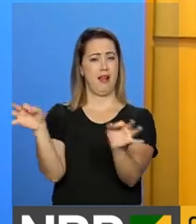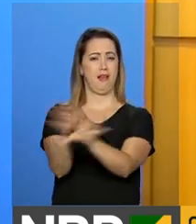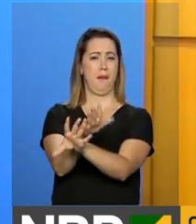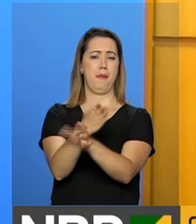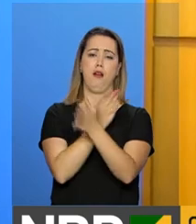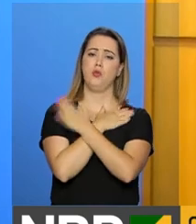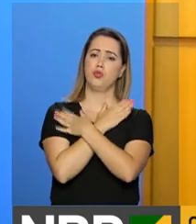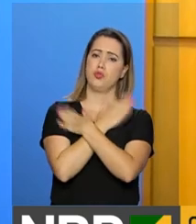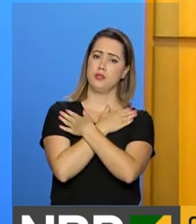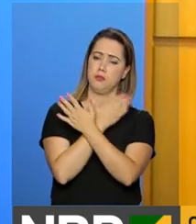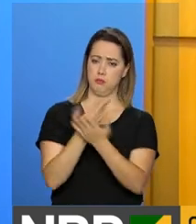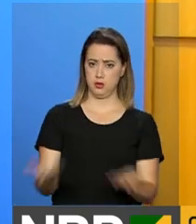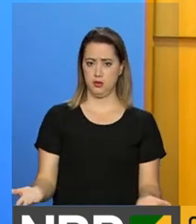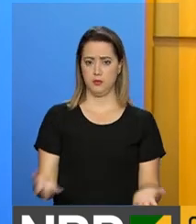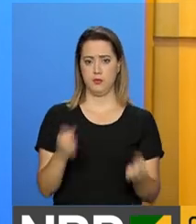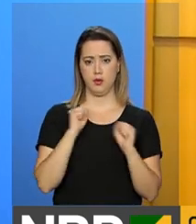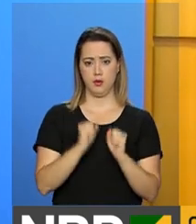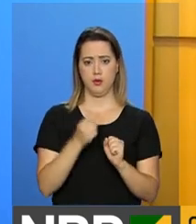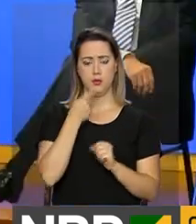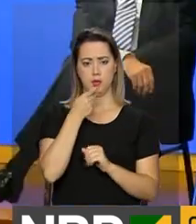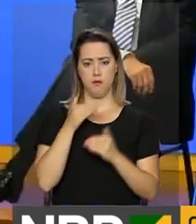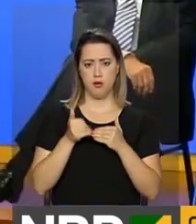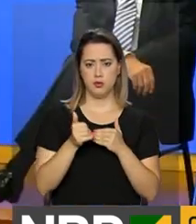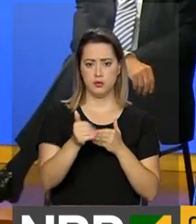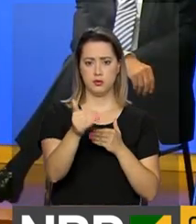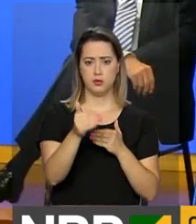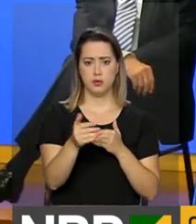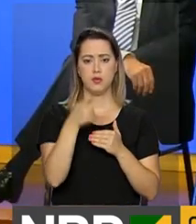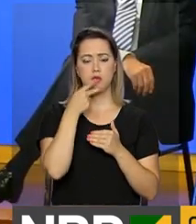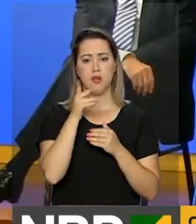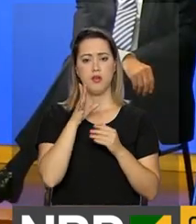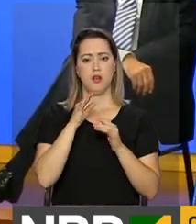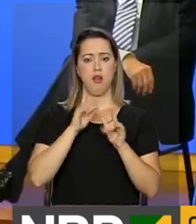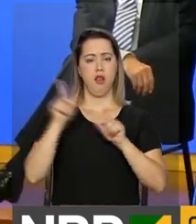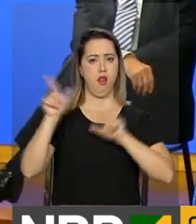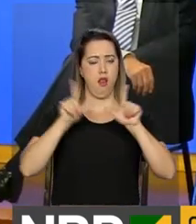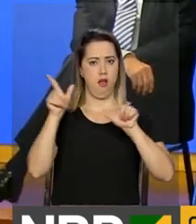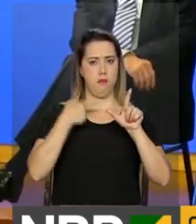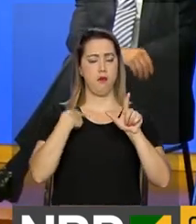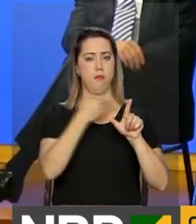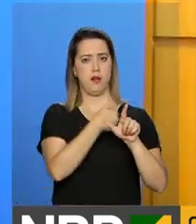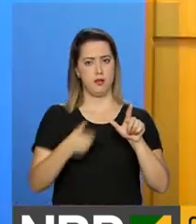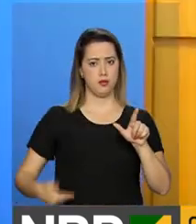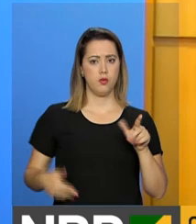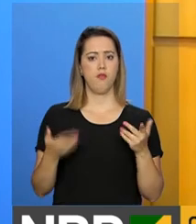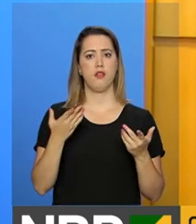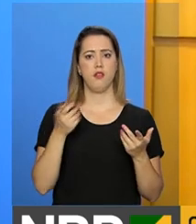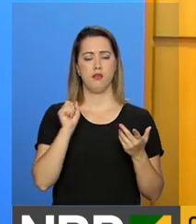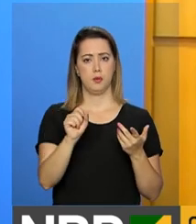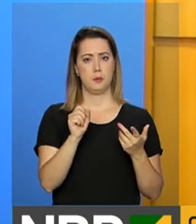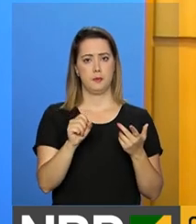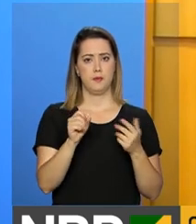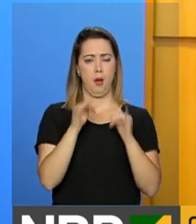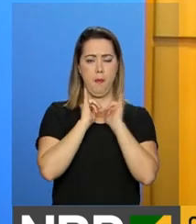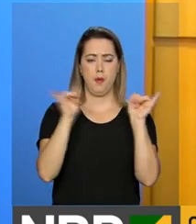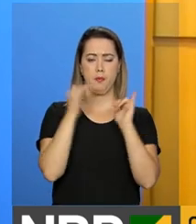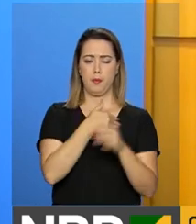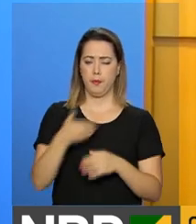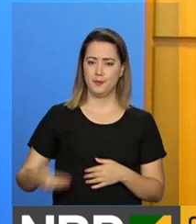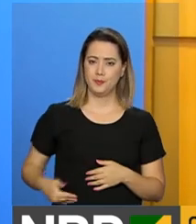resultados. Posso prosseguir mais um pouquinho? Porque eu aproveito para fazer propaganda do governo, né? Então, eu digo a vocês o